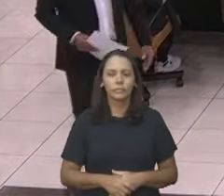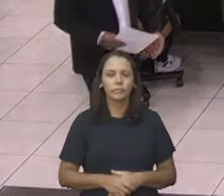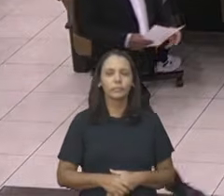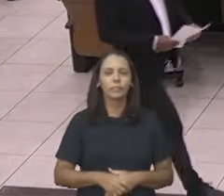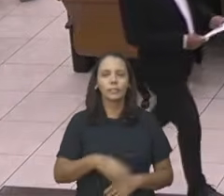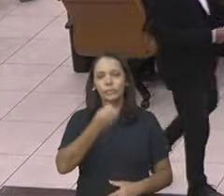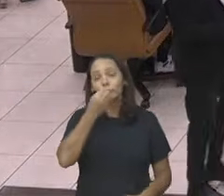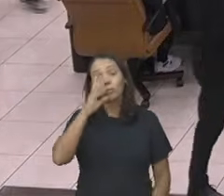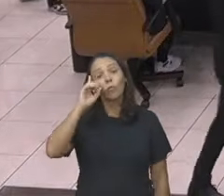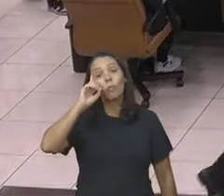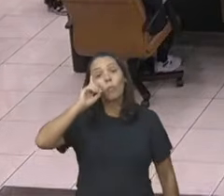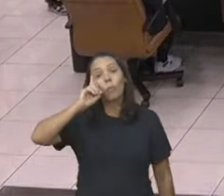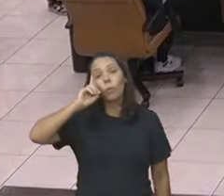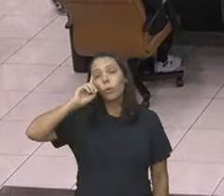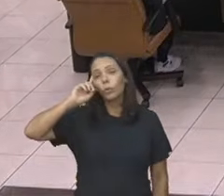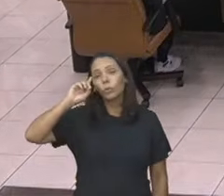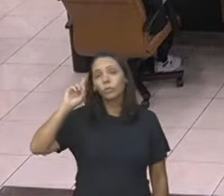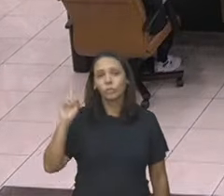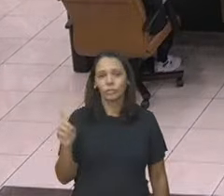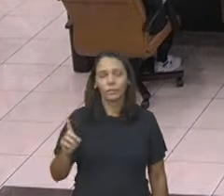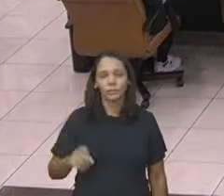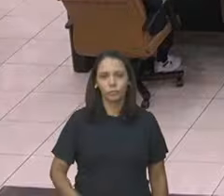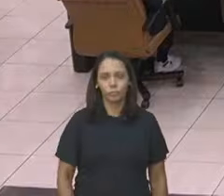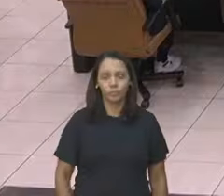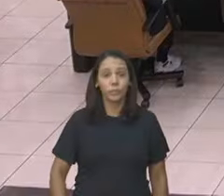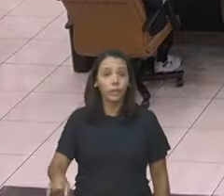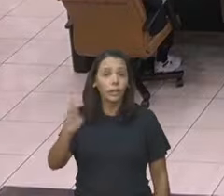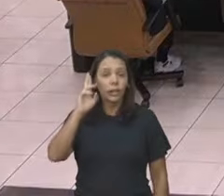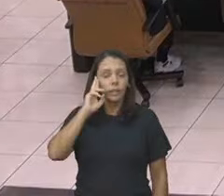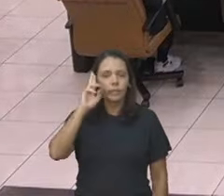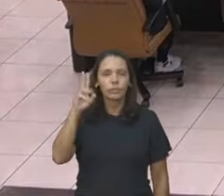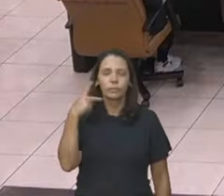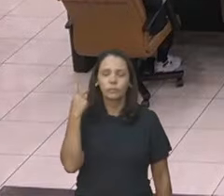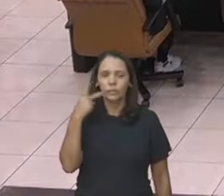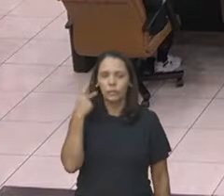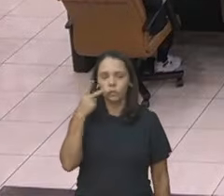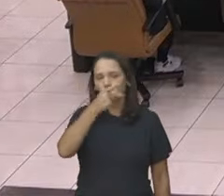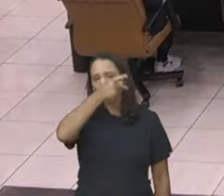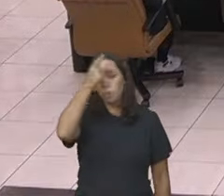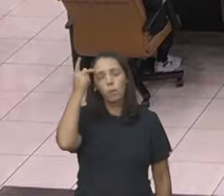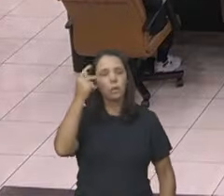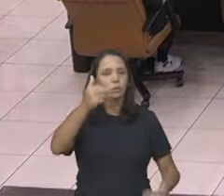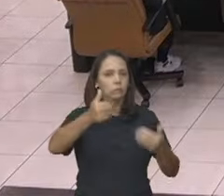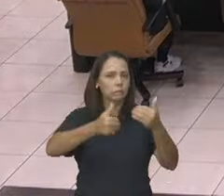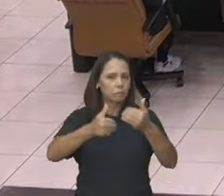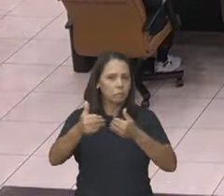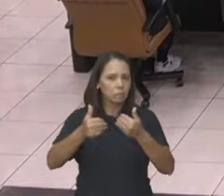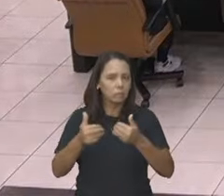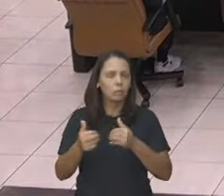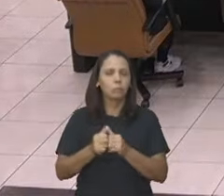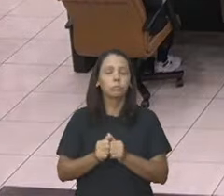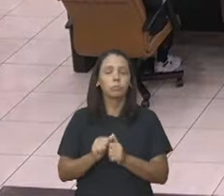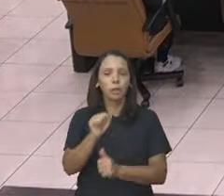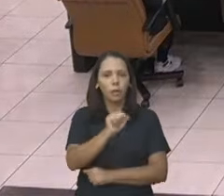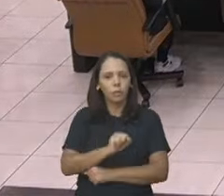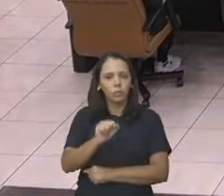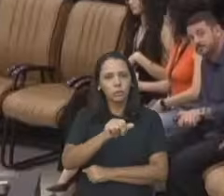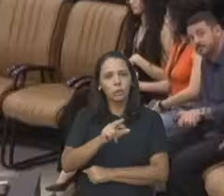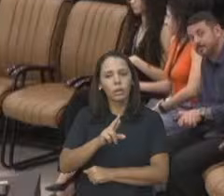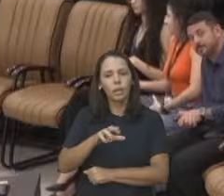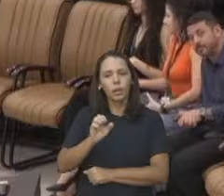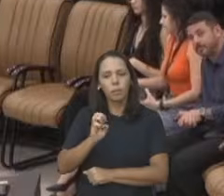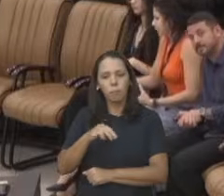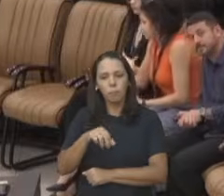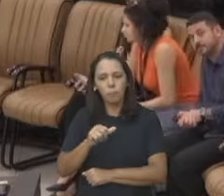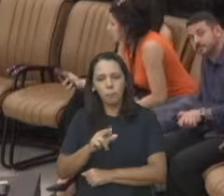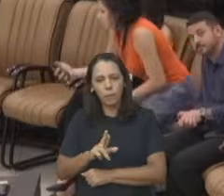Muito bom dia a todos, senhores vereadores, público presente, Associação Remar.